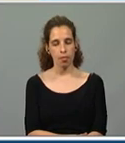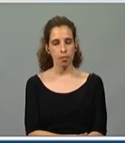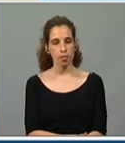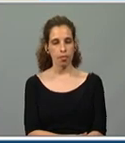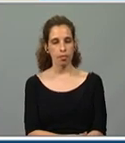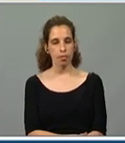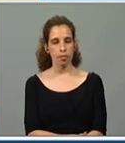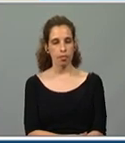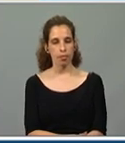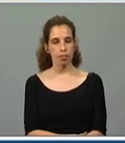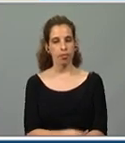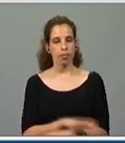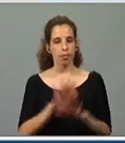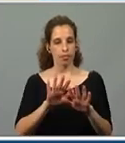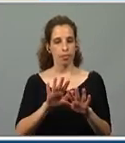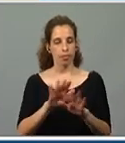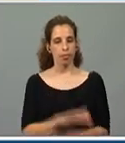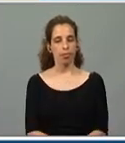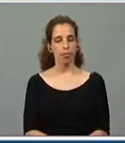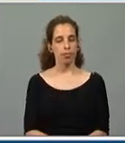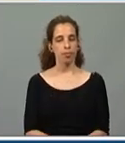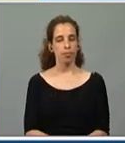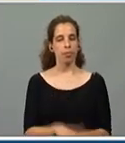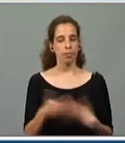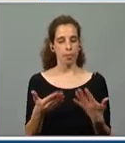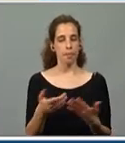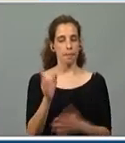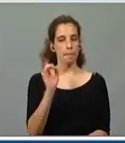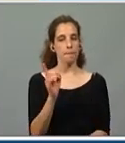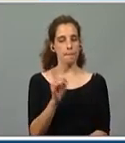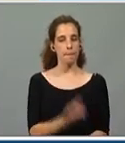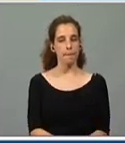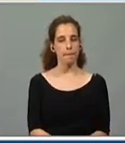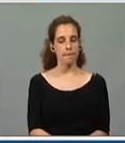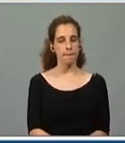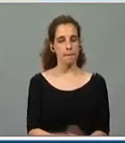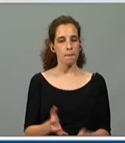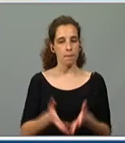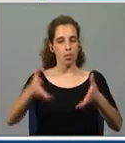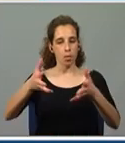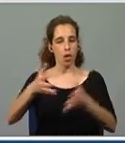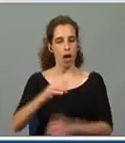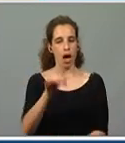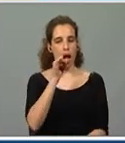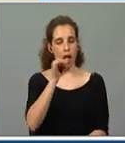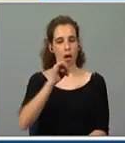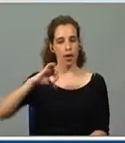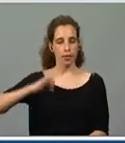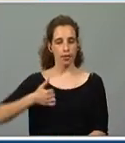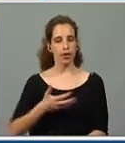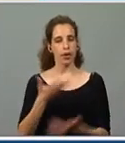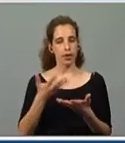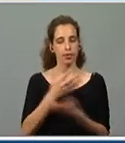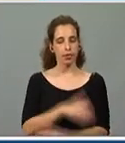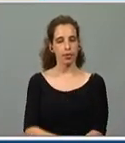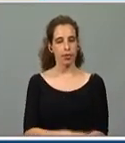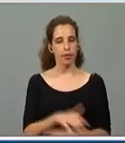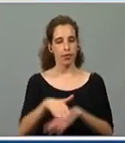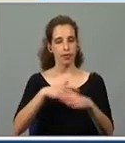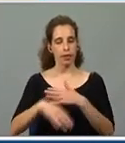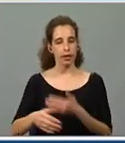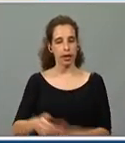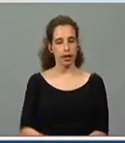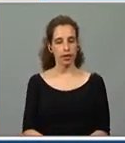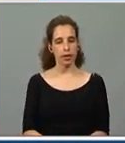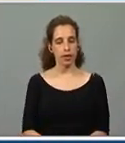E vamos parar. Portanto, aqui tem o gobelet com a água com corante verde. Vamos agora fazer a